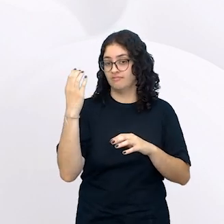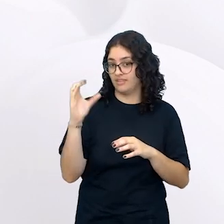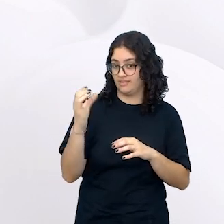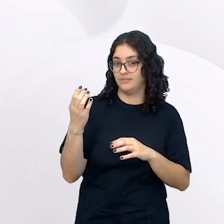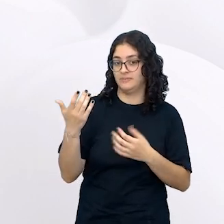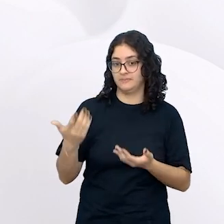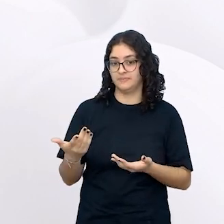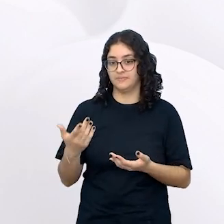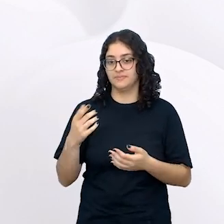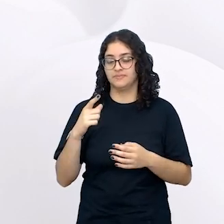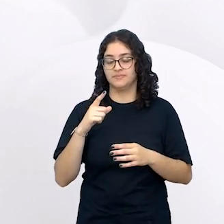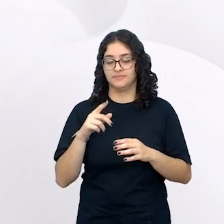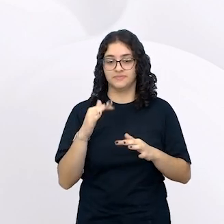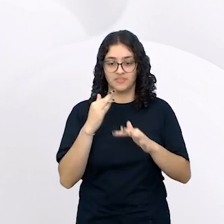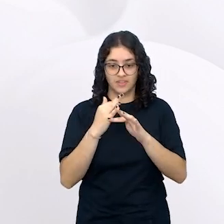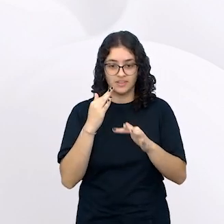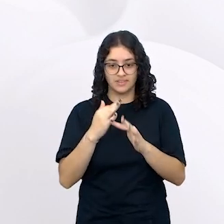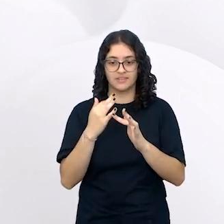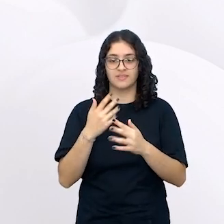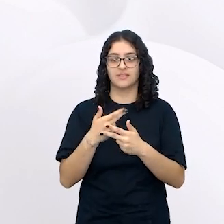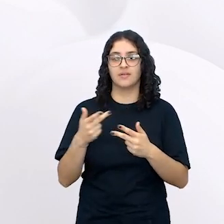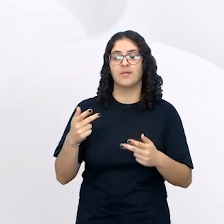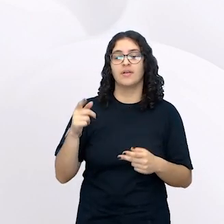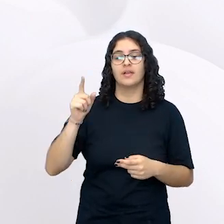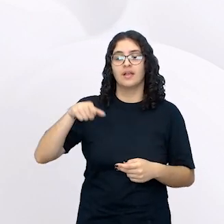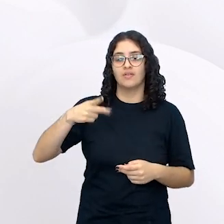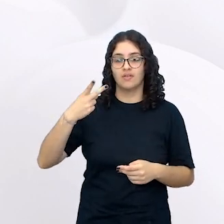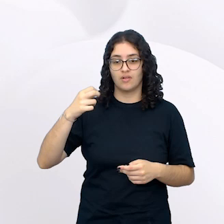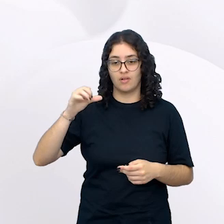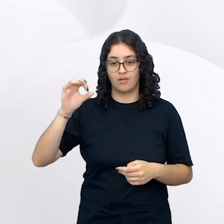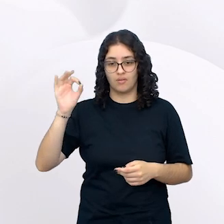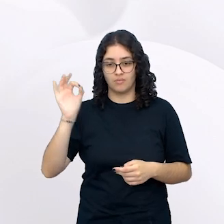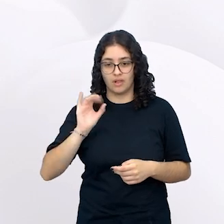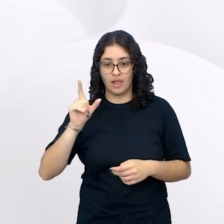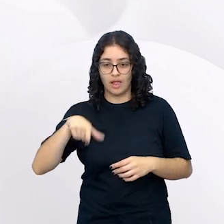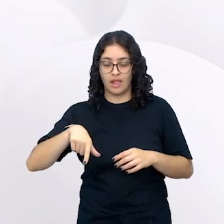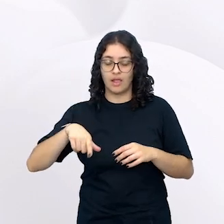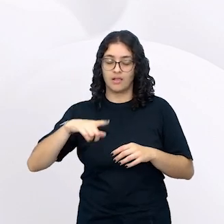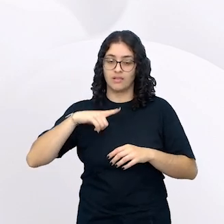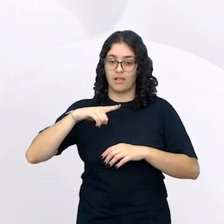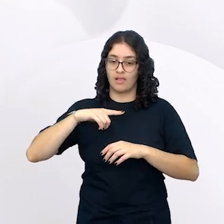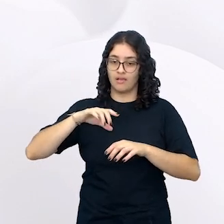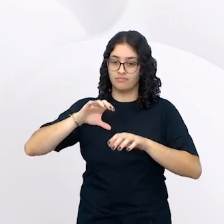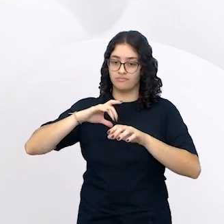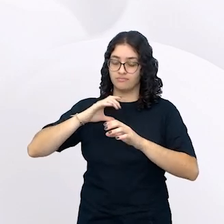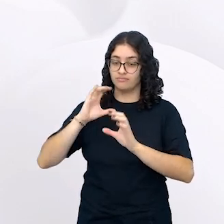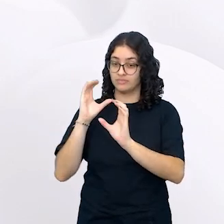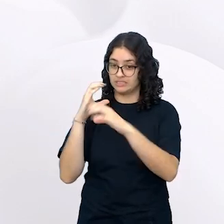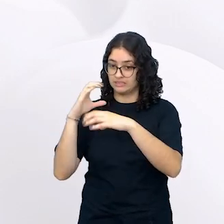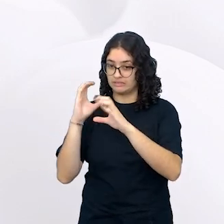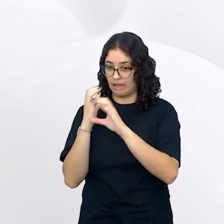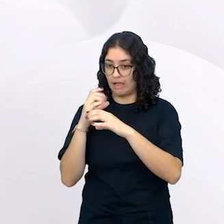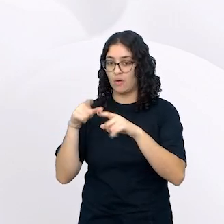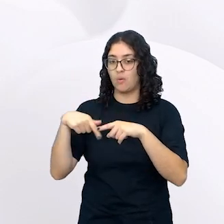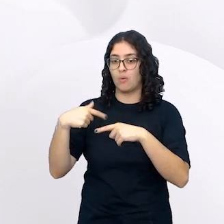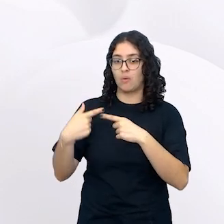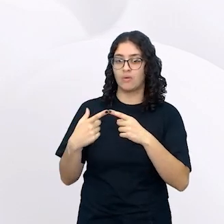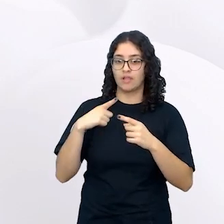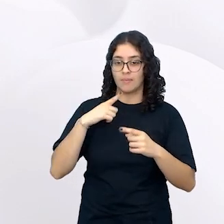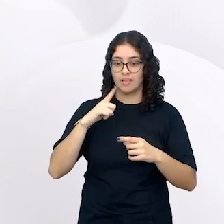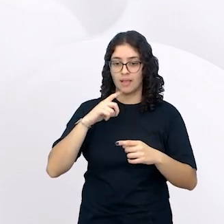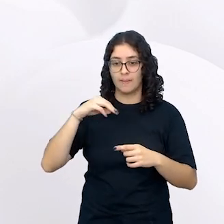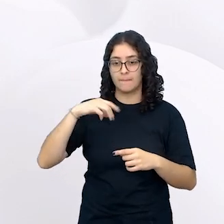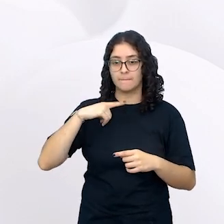como a diminuição, né? E 29% em engenharia e 10% em mecânica. Mas mecânica era uma coisa